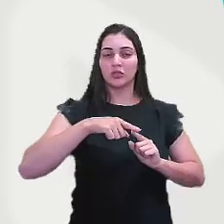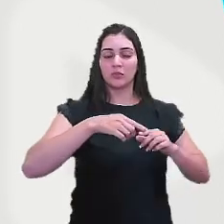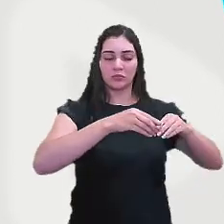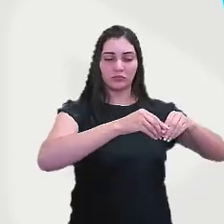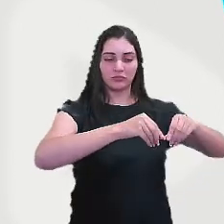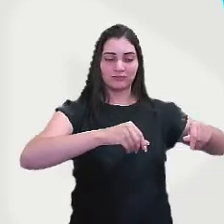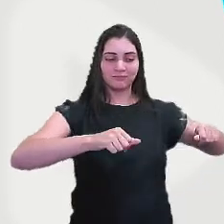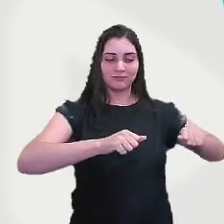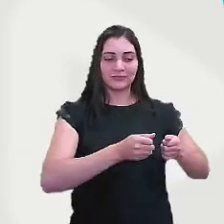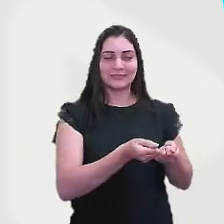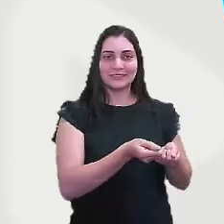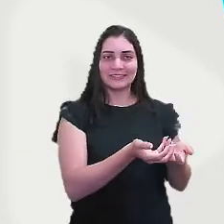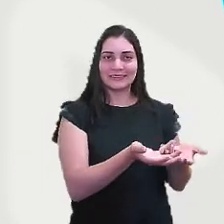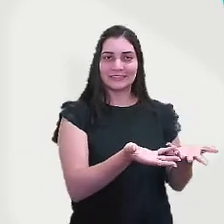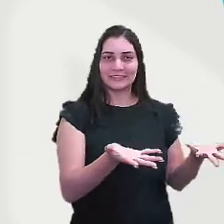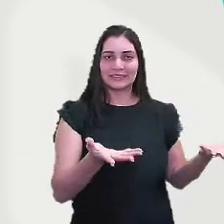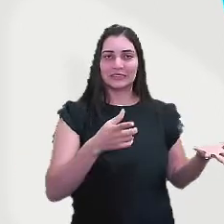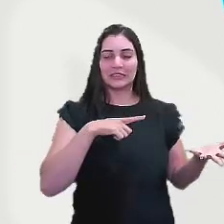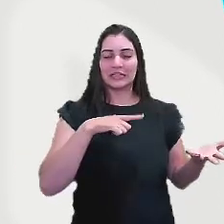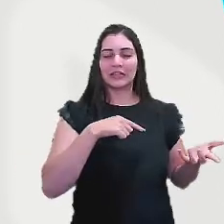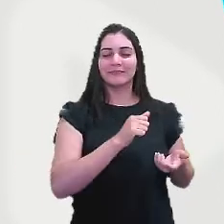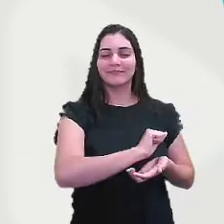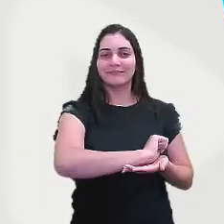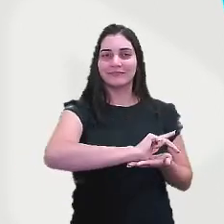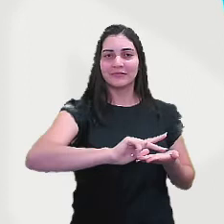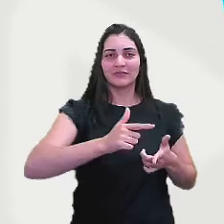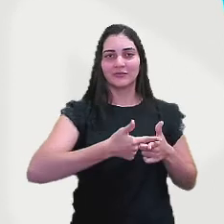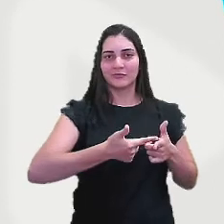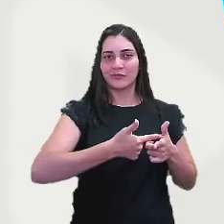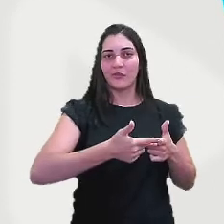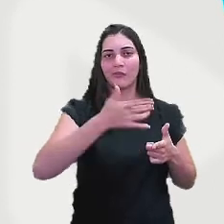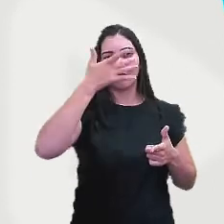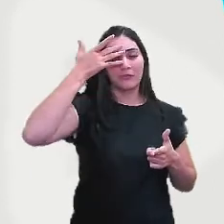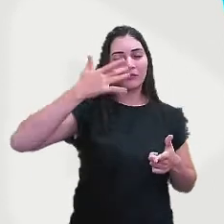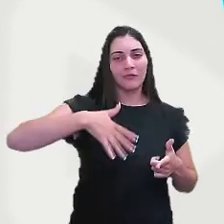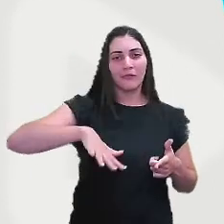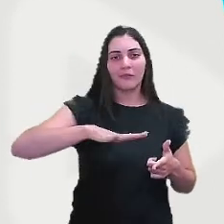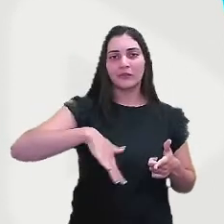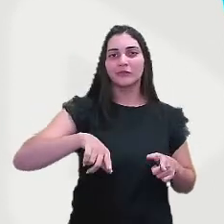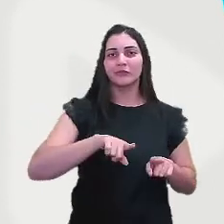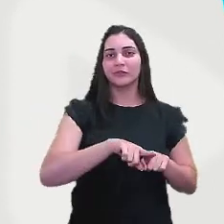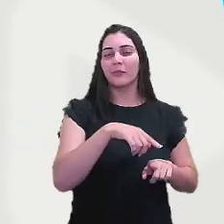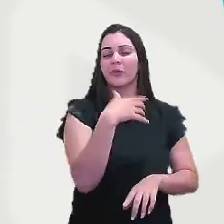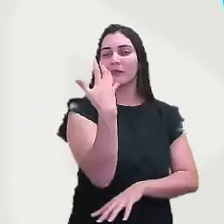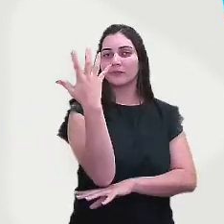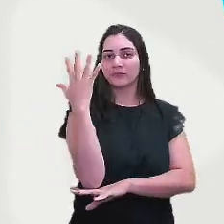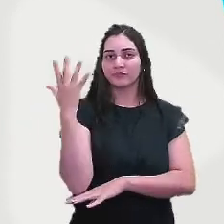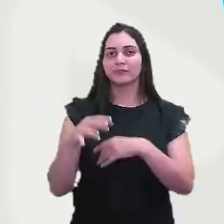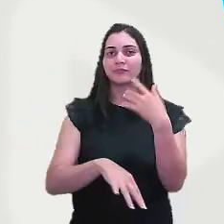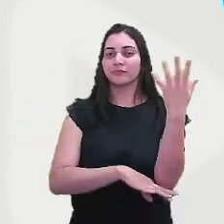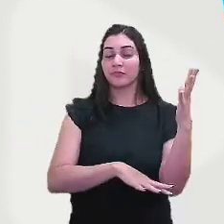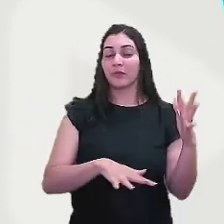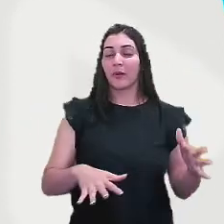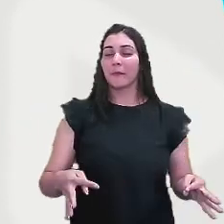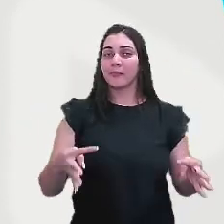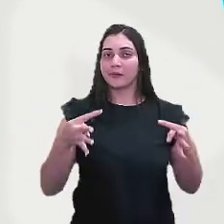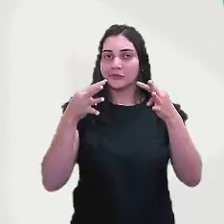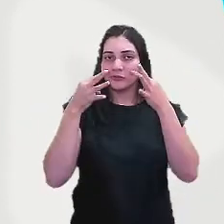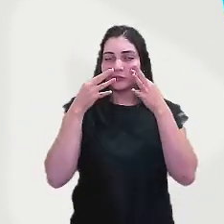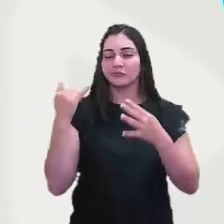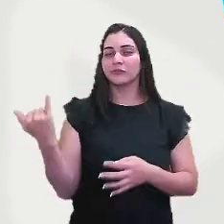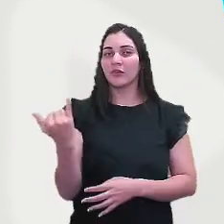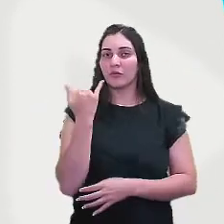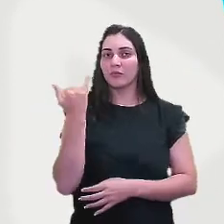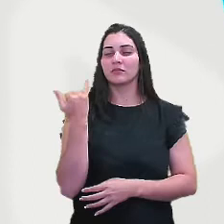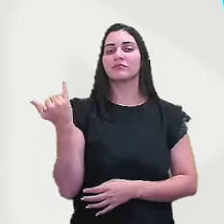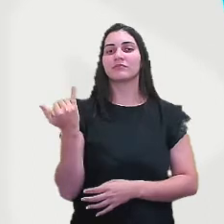céu aberto, gerando inúmeros problemas para as pessoas e o meio ambiente. Presta atenção nessa informação, que é muito